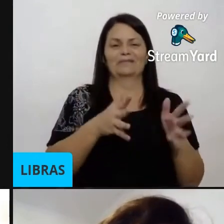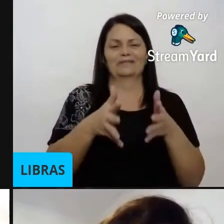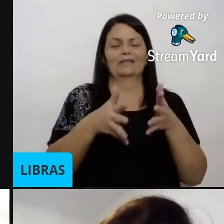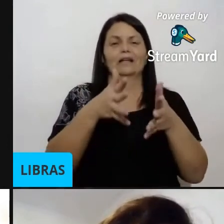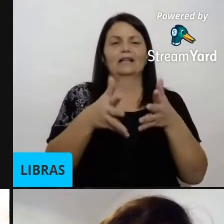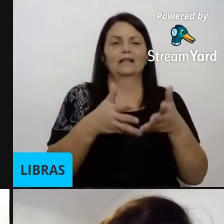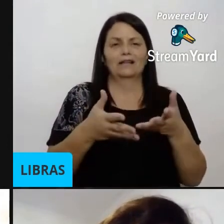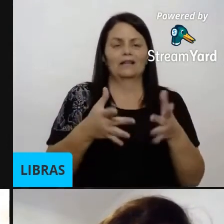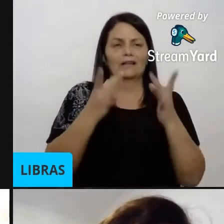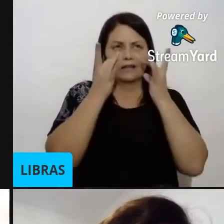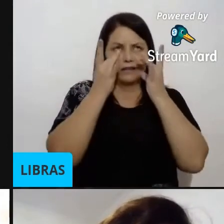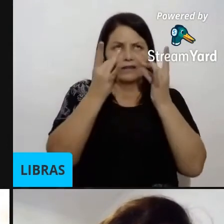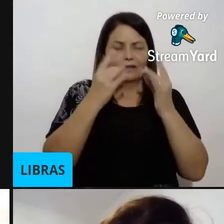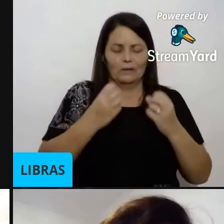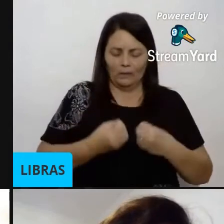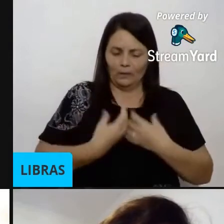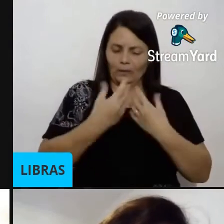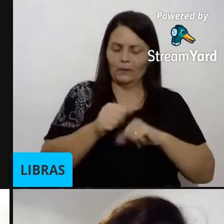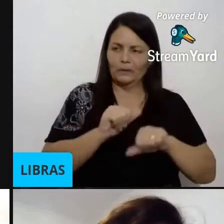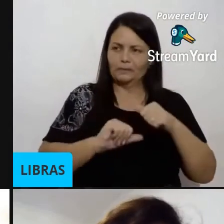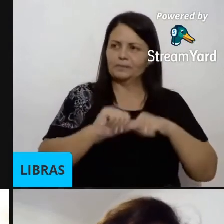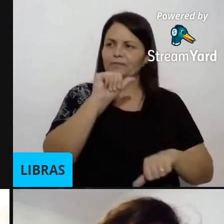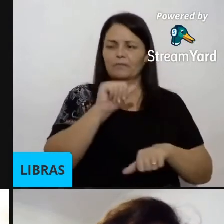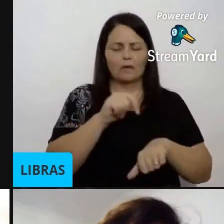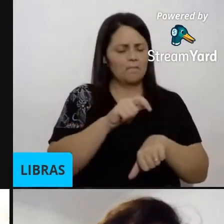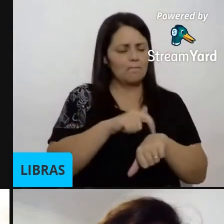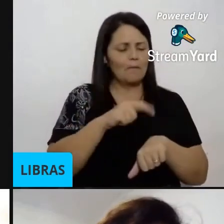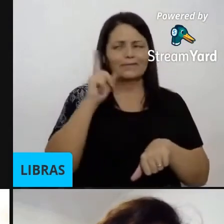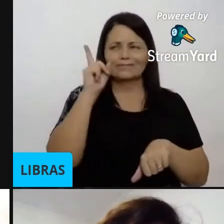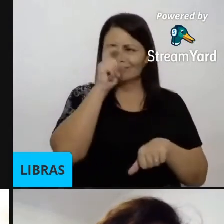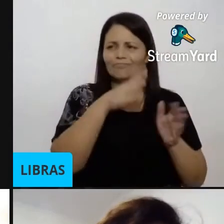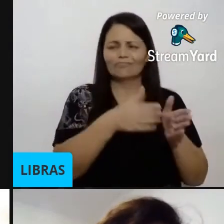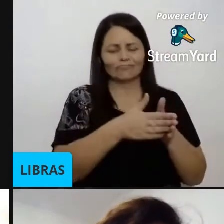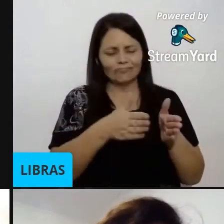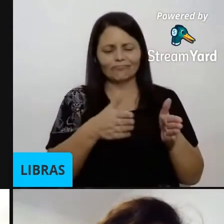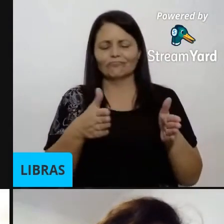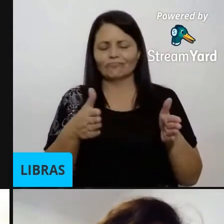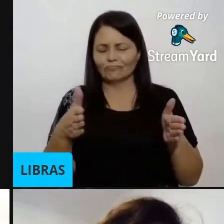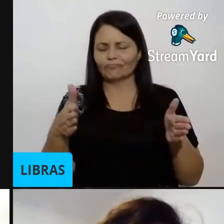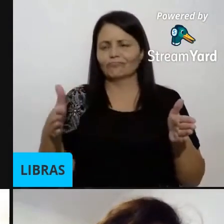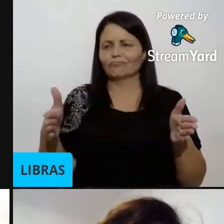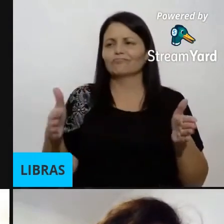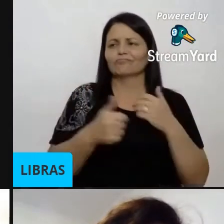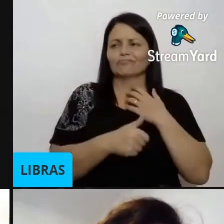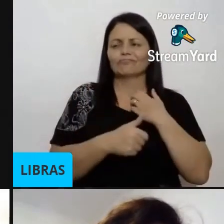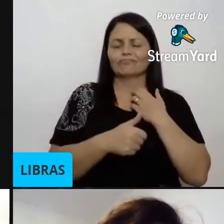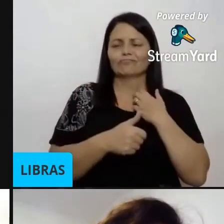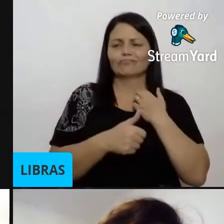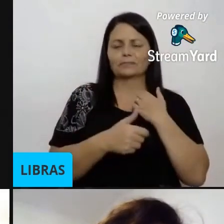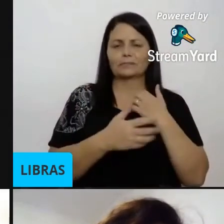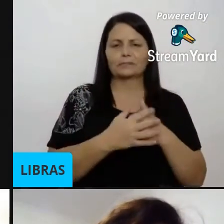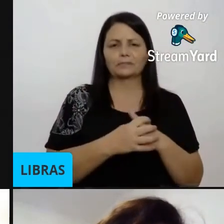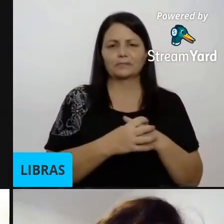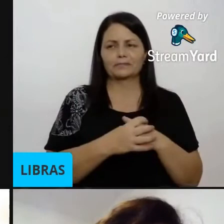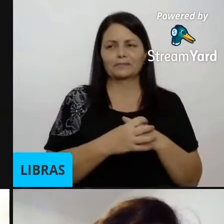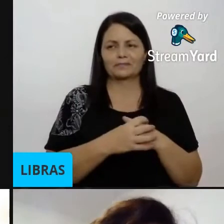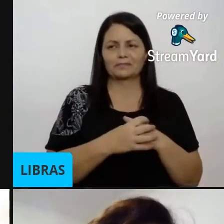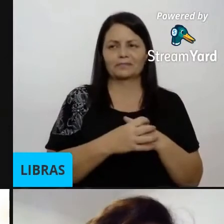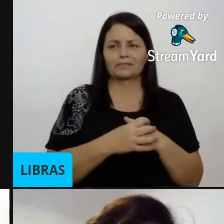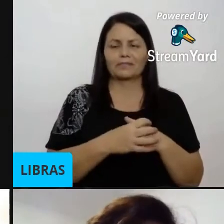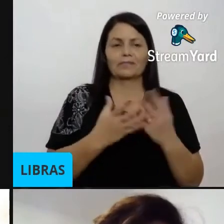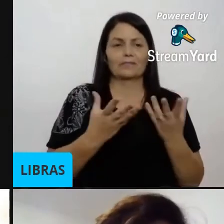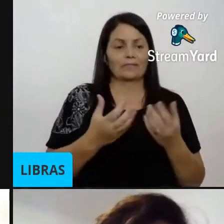tão restauradoras, porque são momentos difíceis, né? Tem momento que a gente toma